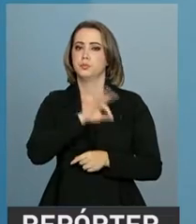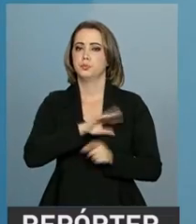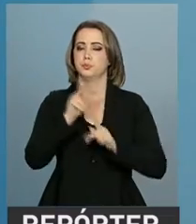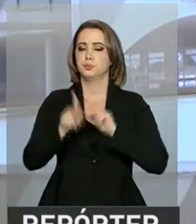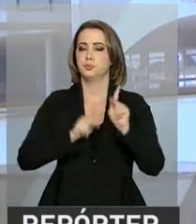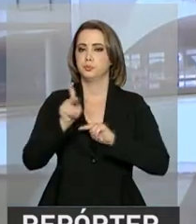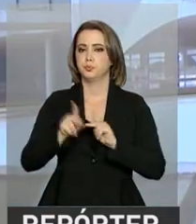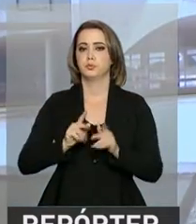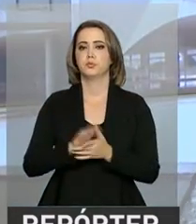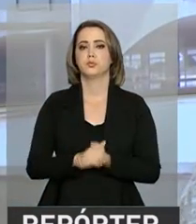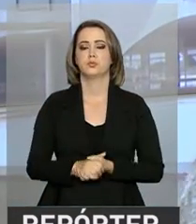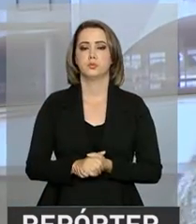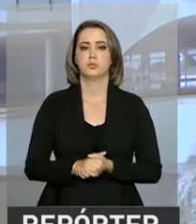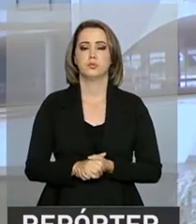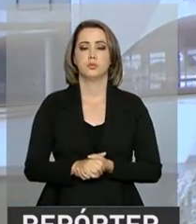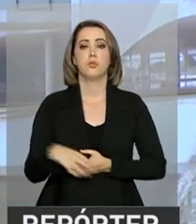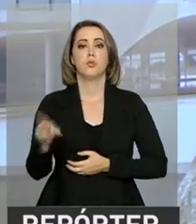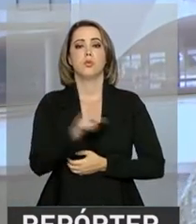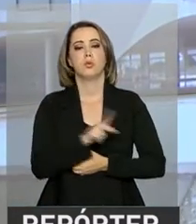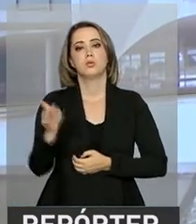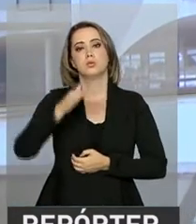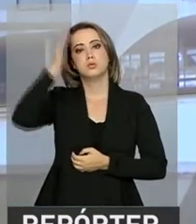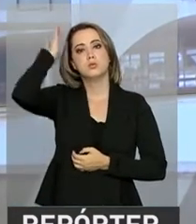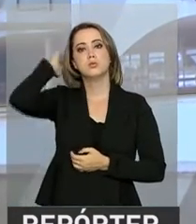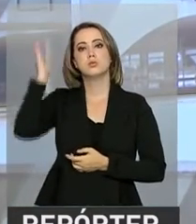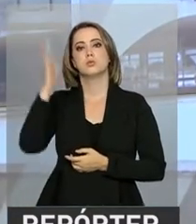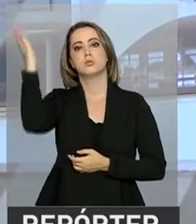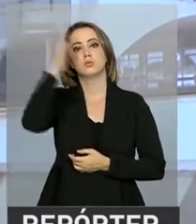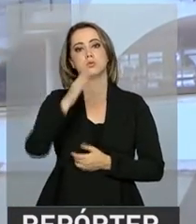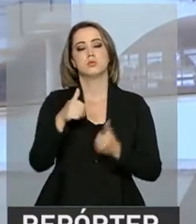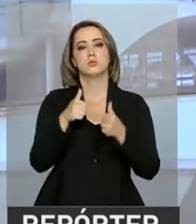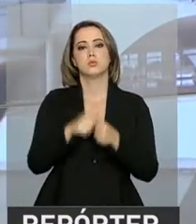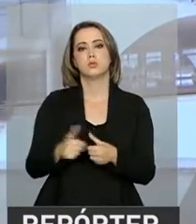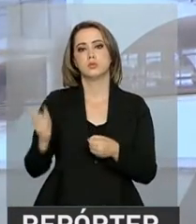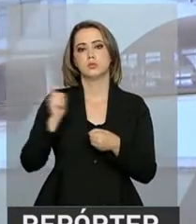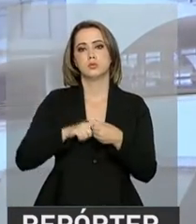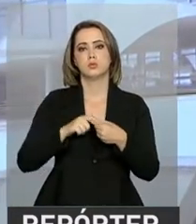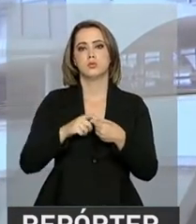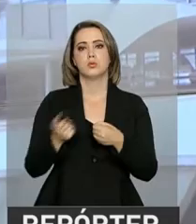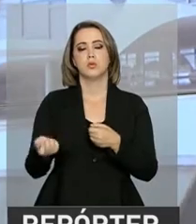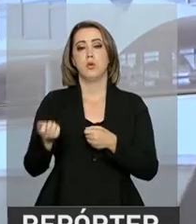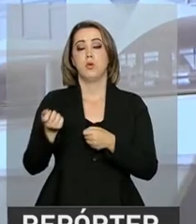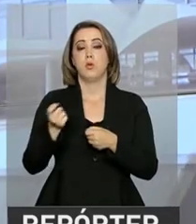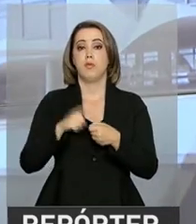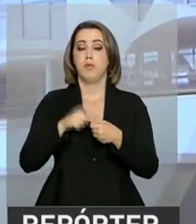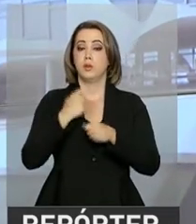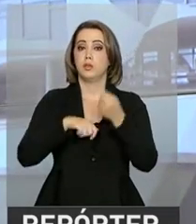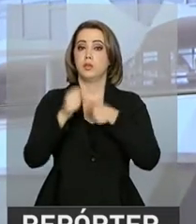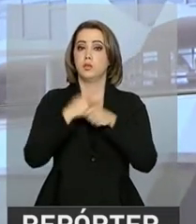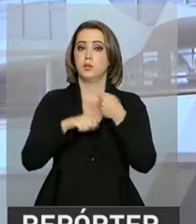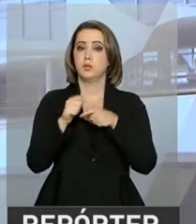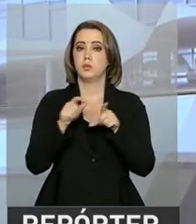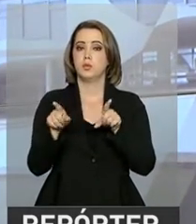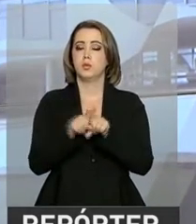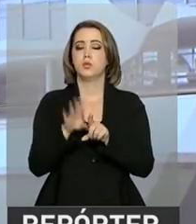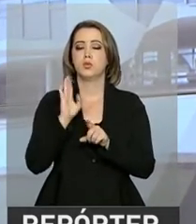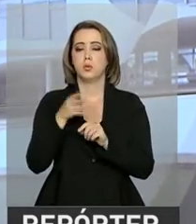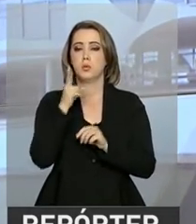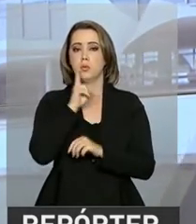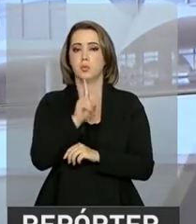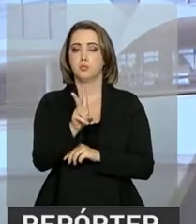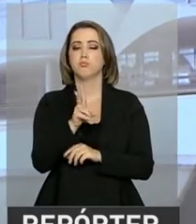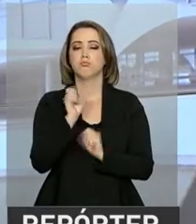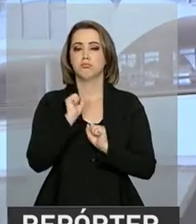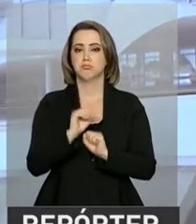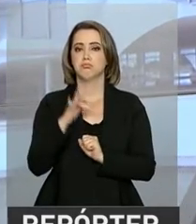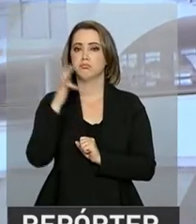população e para o presidente michel temer o brasil está se recuperando com retomada da economia e já é possível ser